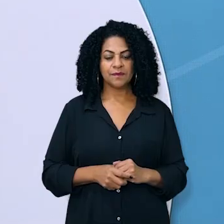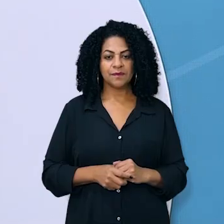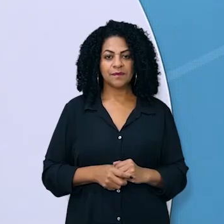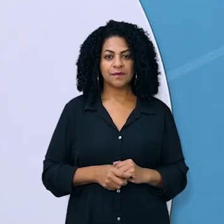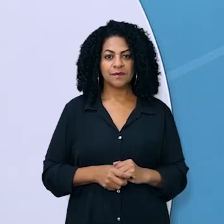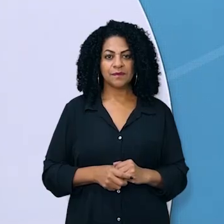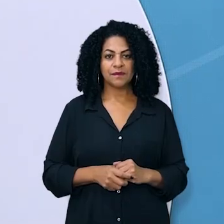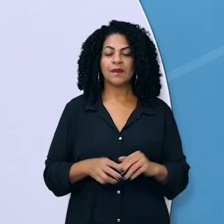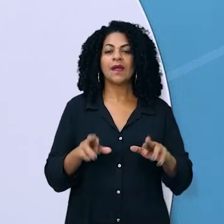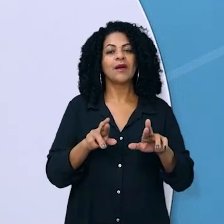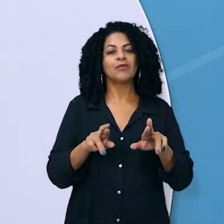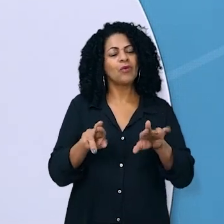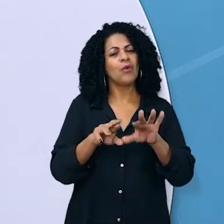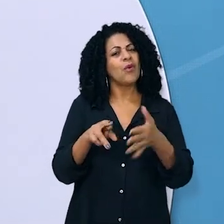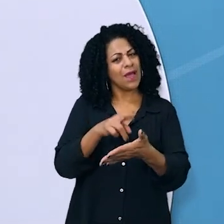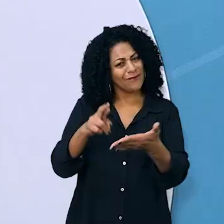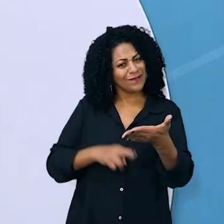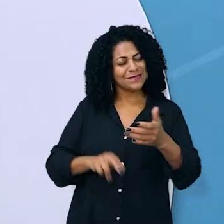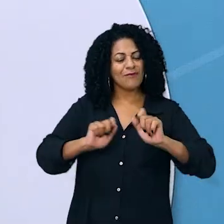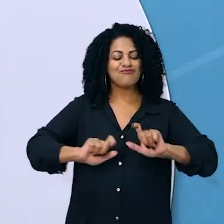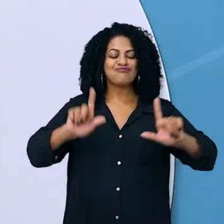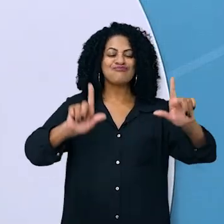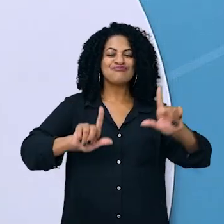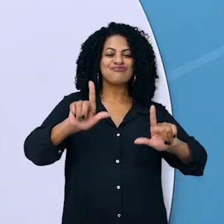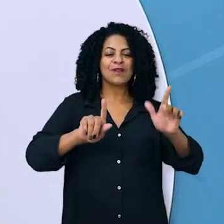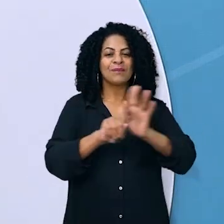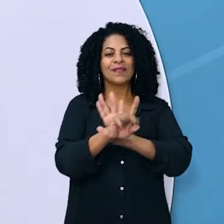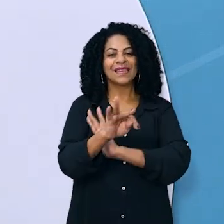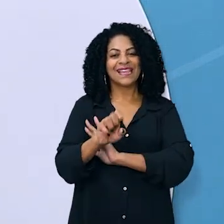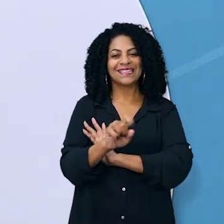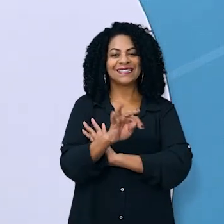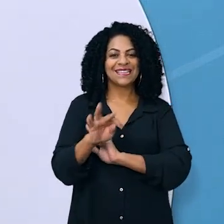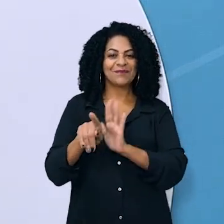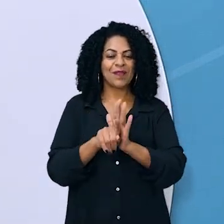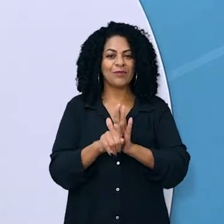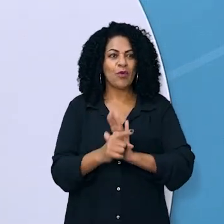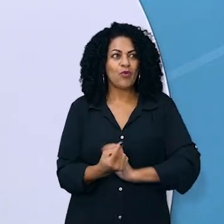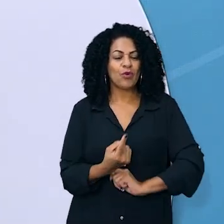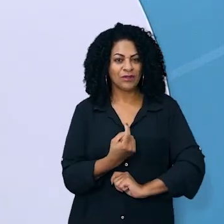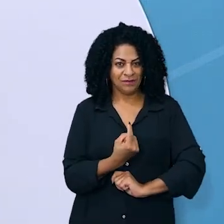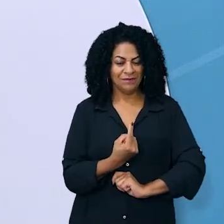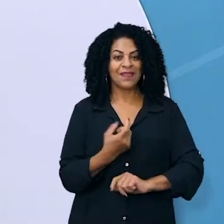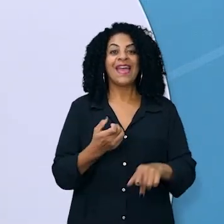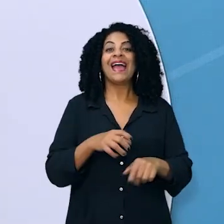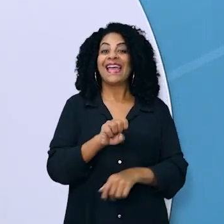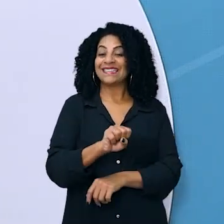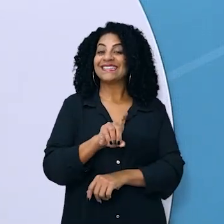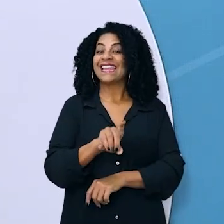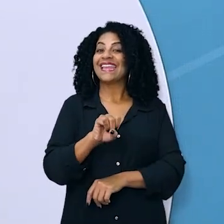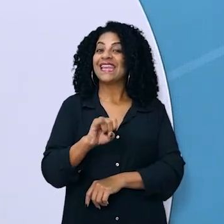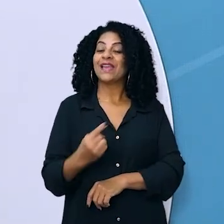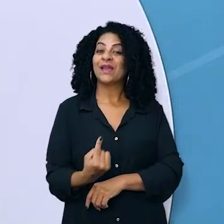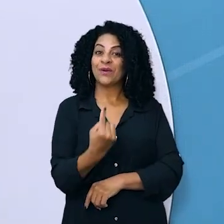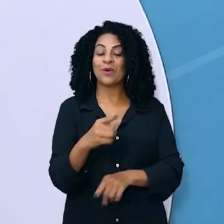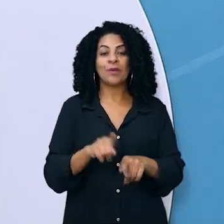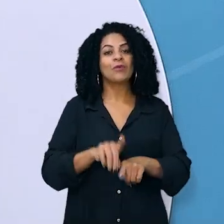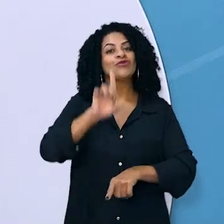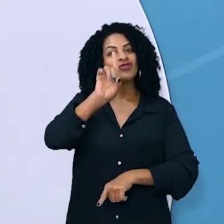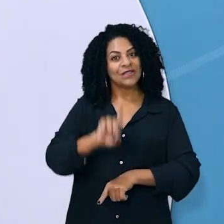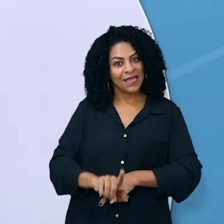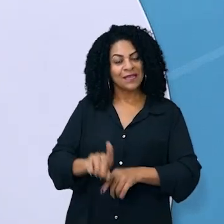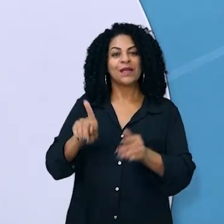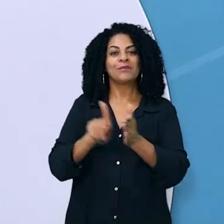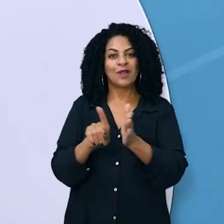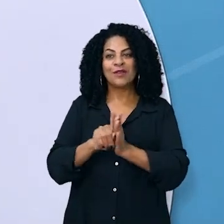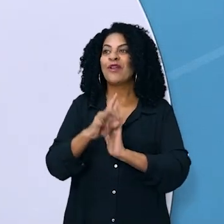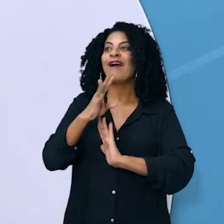O Revista TST começa com decisão da Seção 1 de dissídios individuais. A SDI1 reconheceu o direito de uma professora a horas